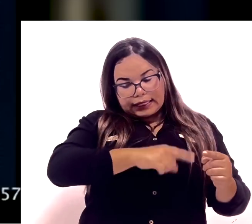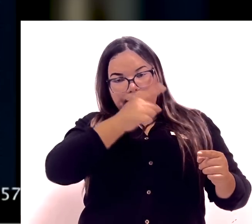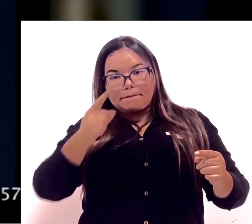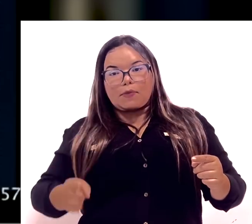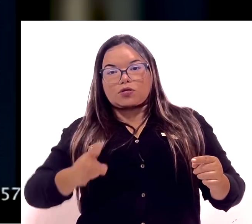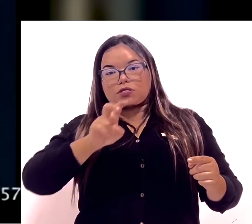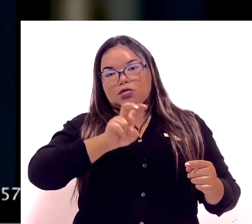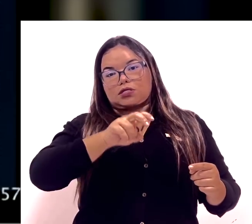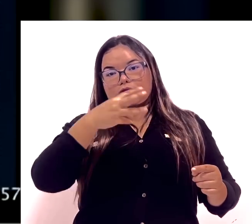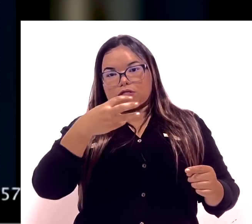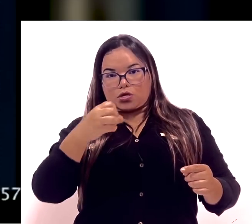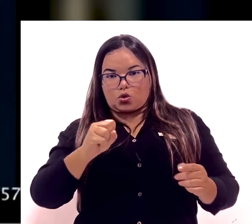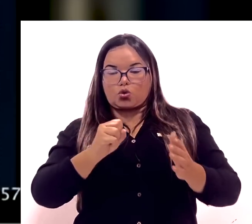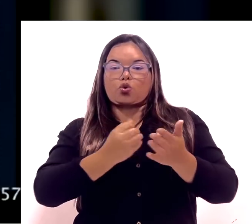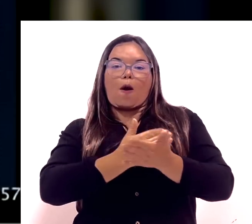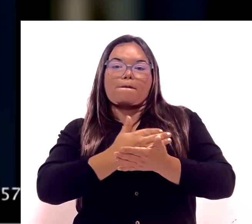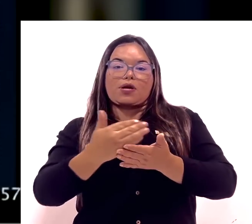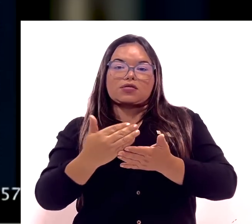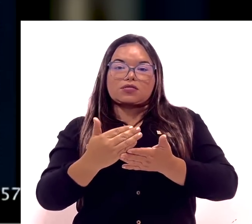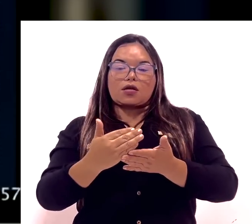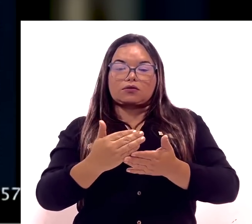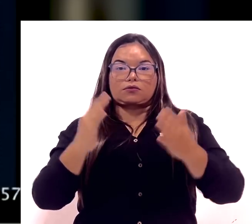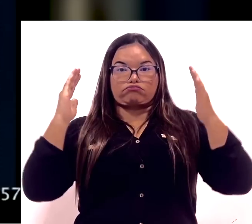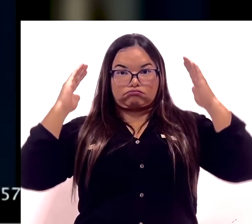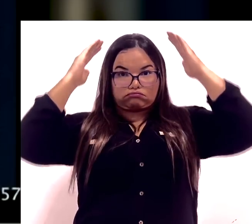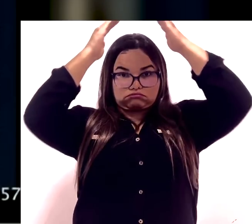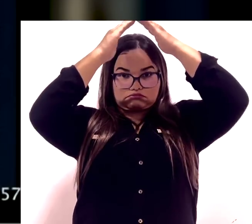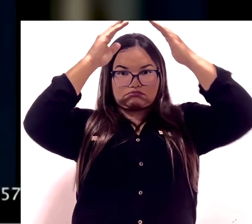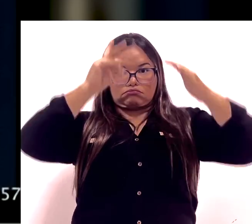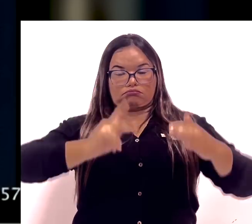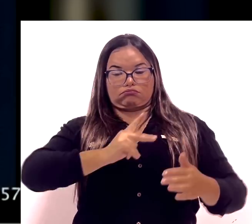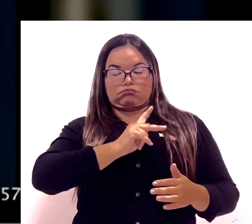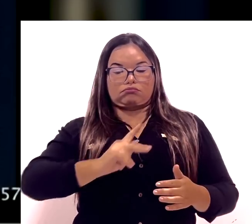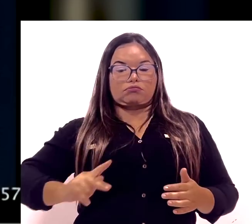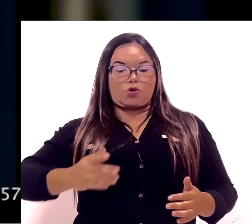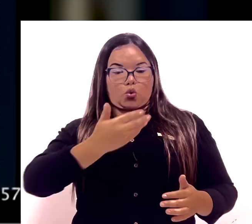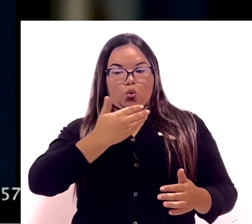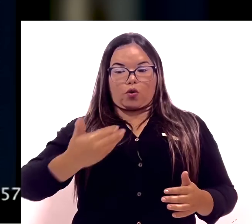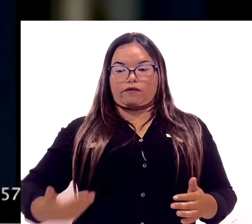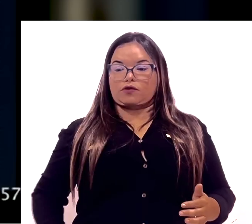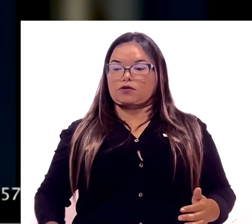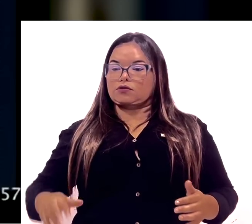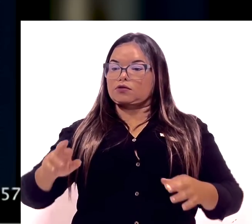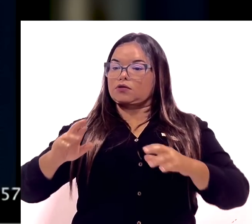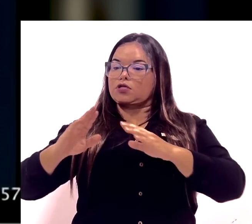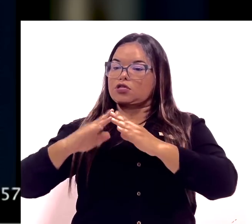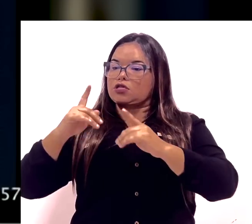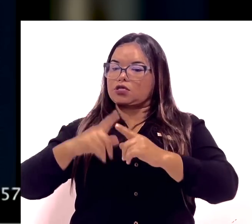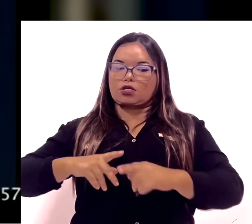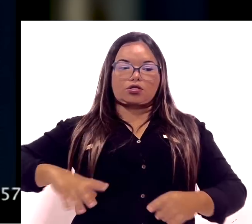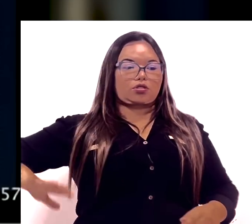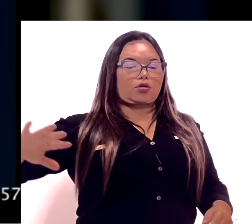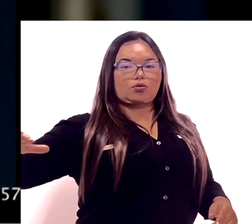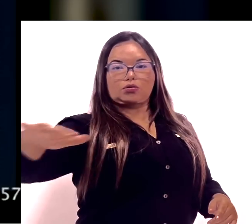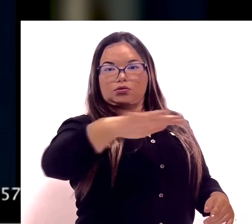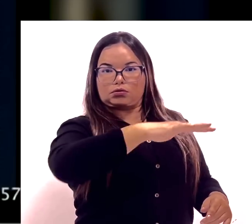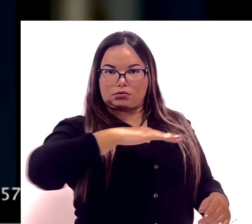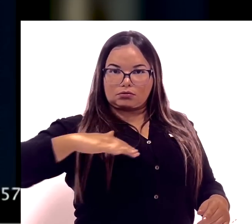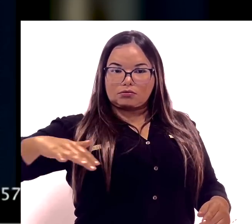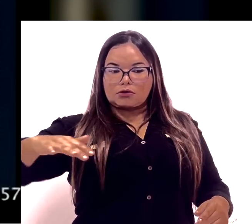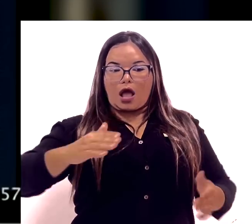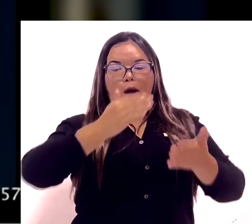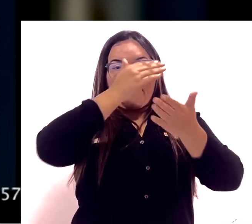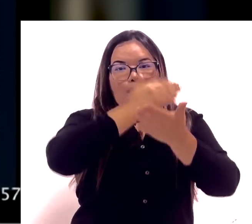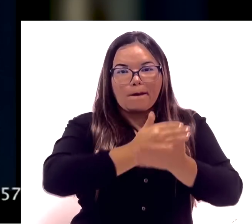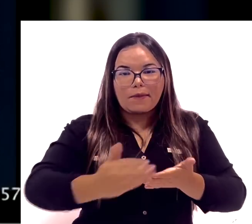oficialmente reconhecido como governador de todas as igrejas, e a profecia de 1260